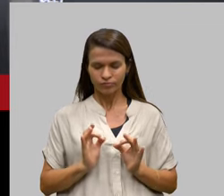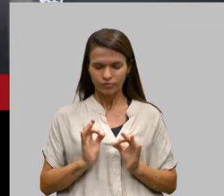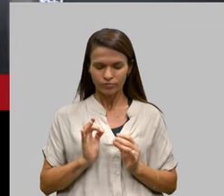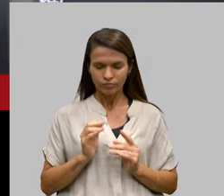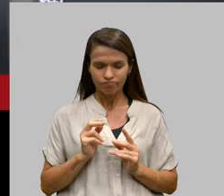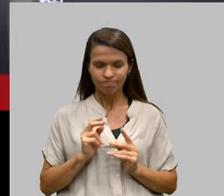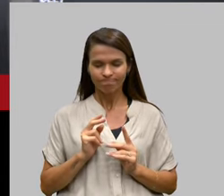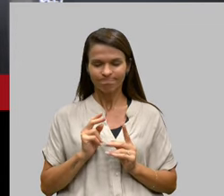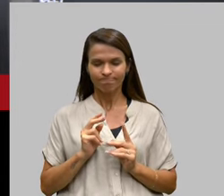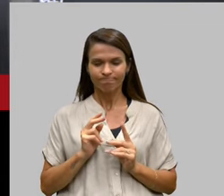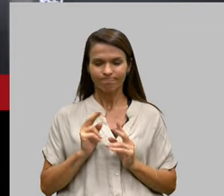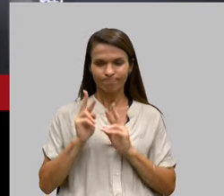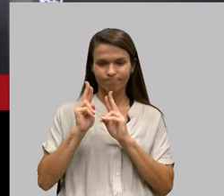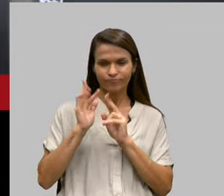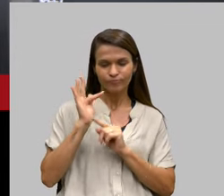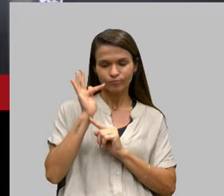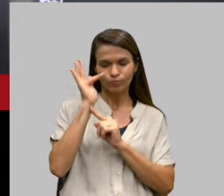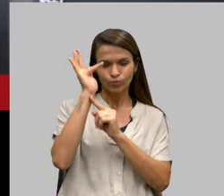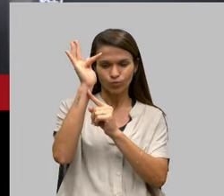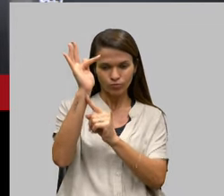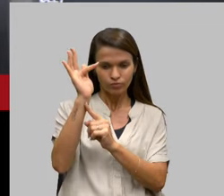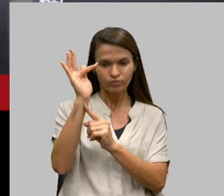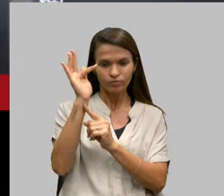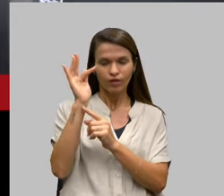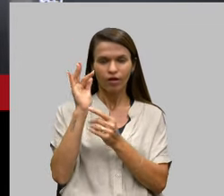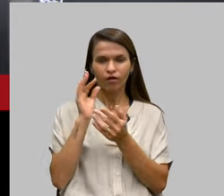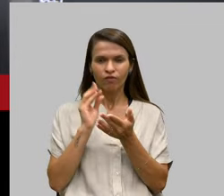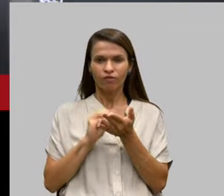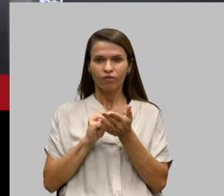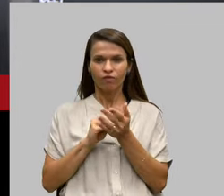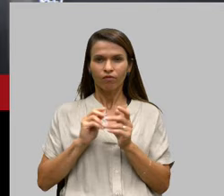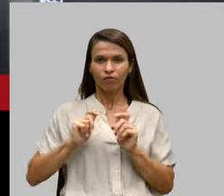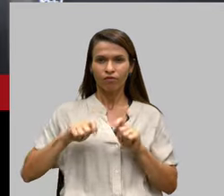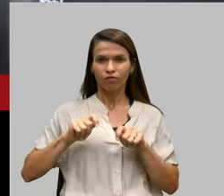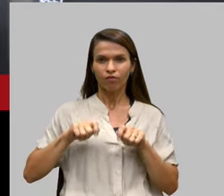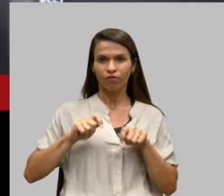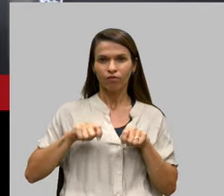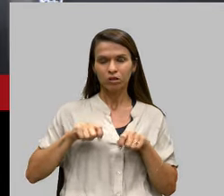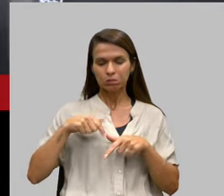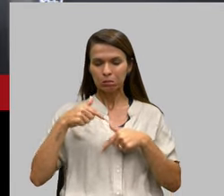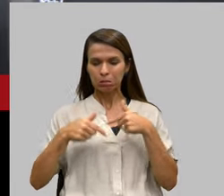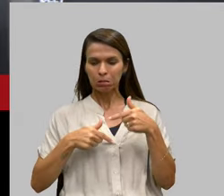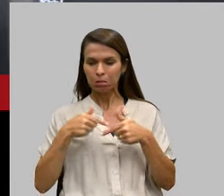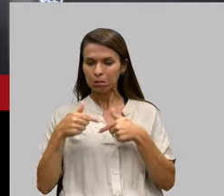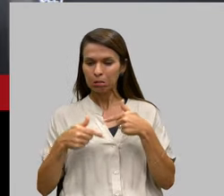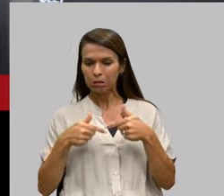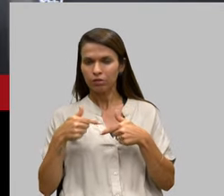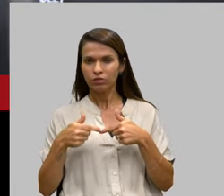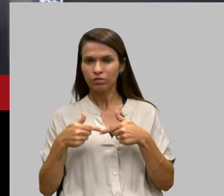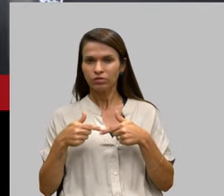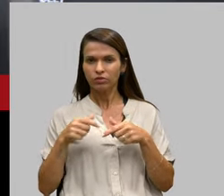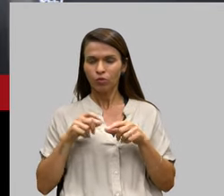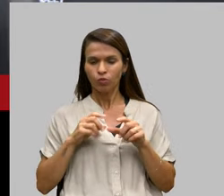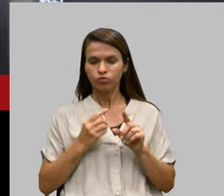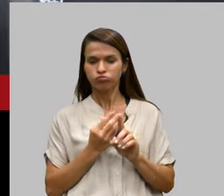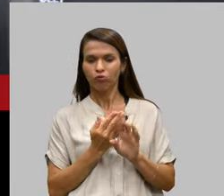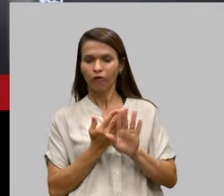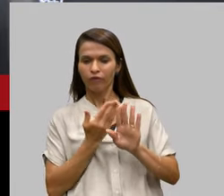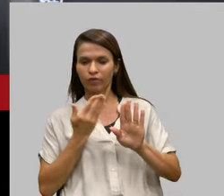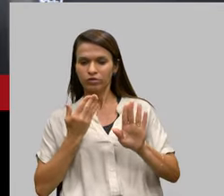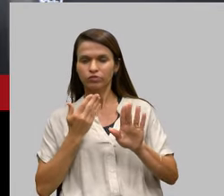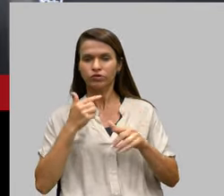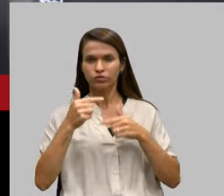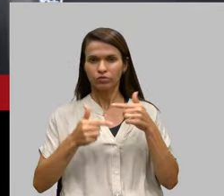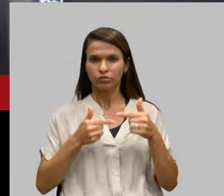em especial quando da ausência da sua capacidade do labor ou na ausência dele Diante da sua família a gente percebe sempre